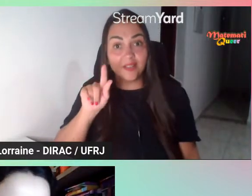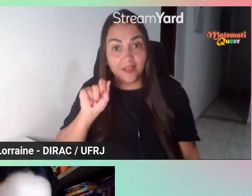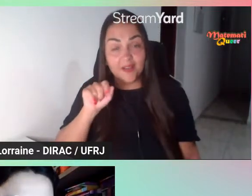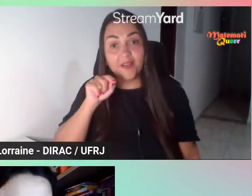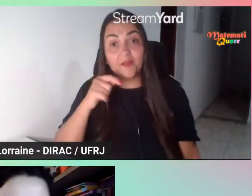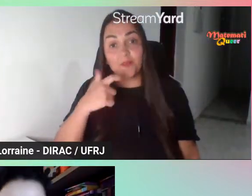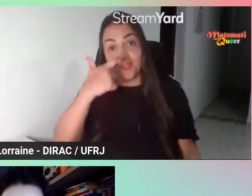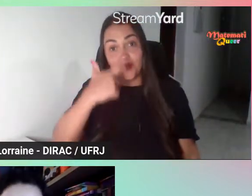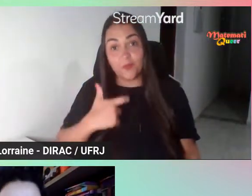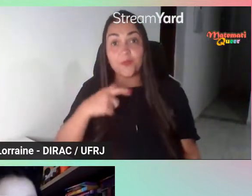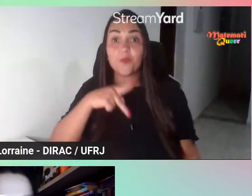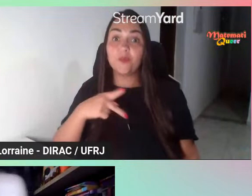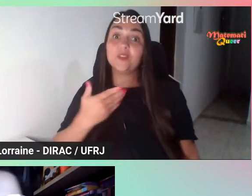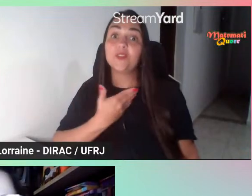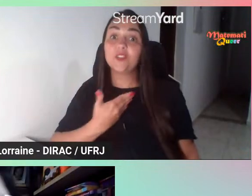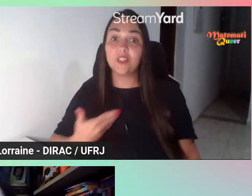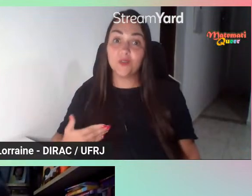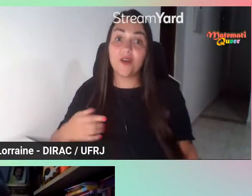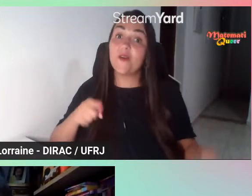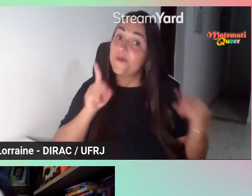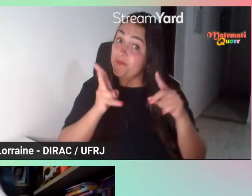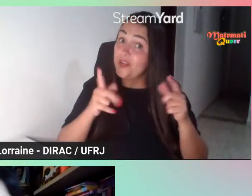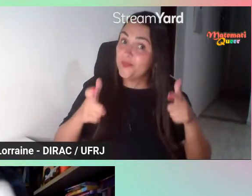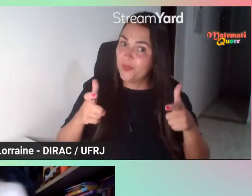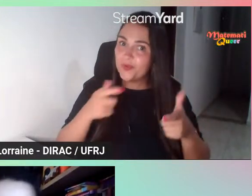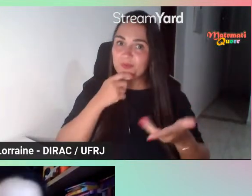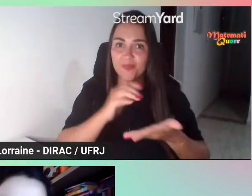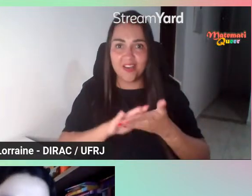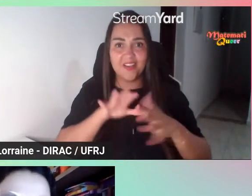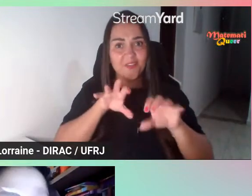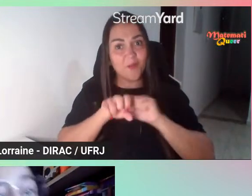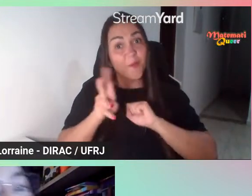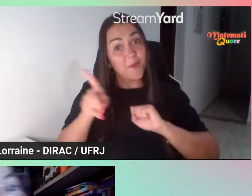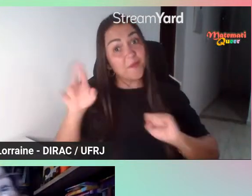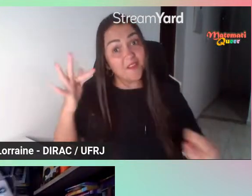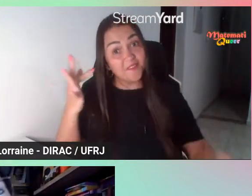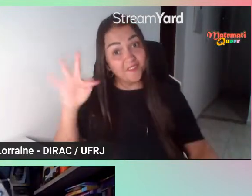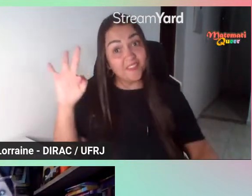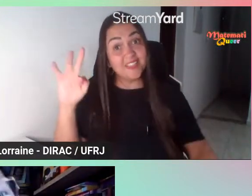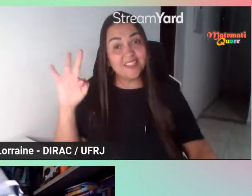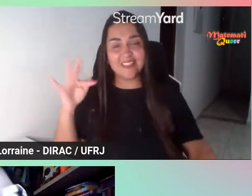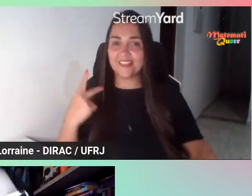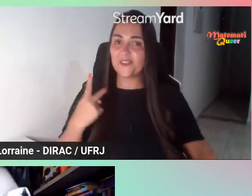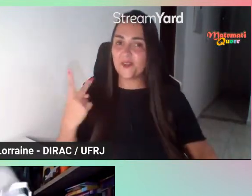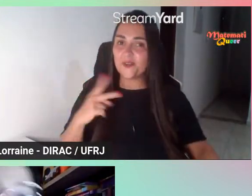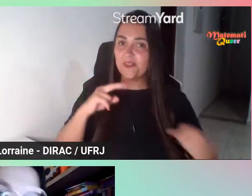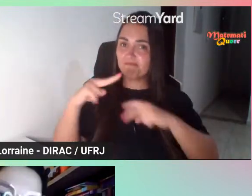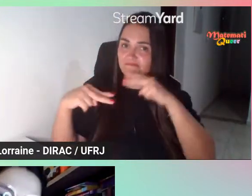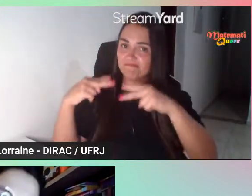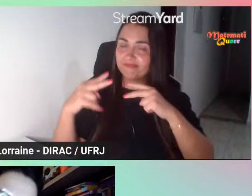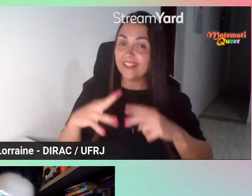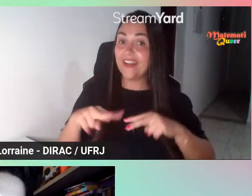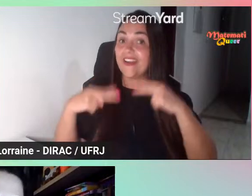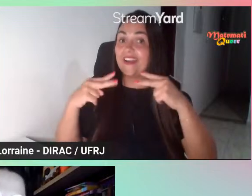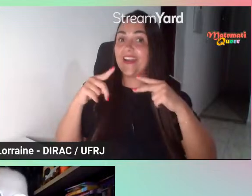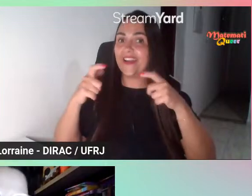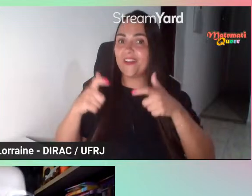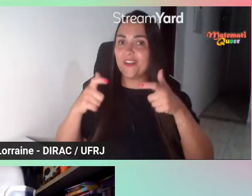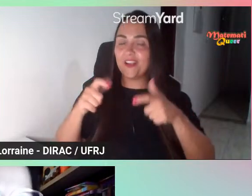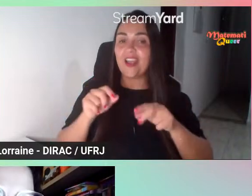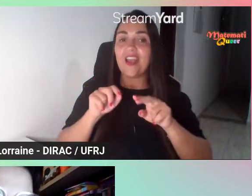da Estadual de Maringá, meu marido se formou lá em Física, e nós nos conhecemos em São Carlos, na USP de São